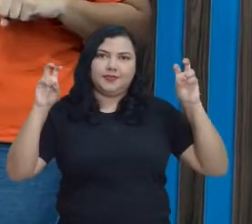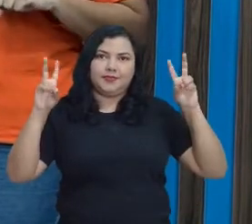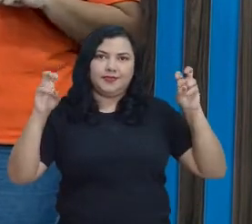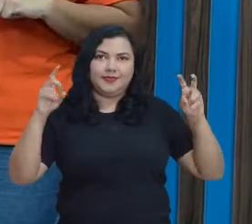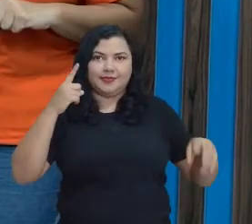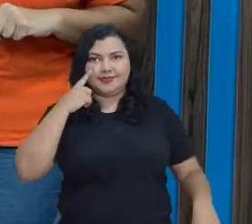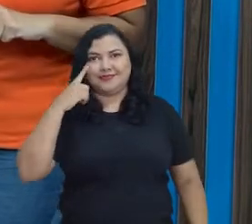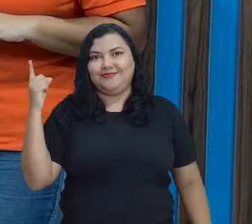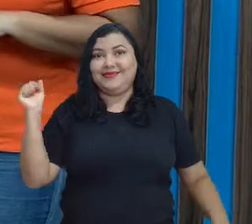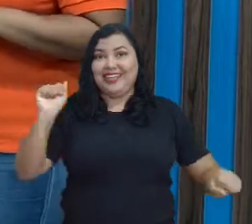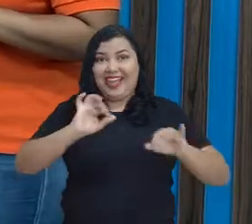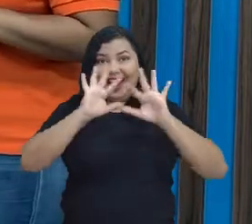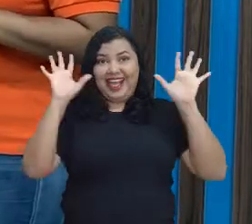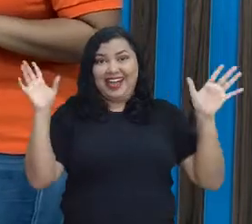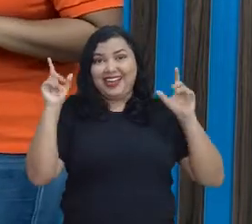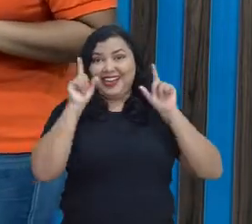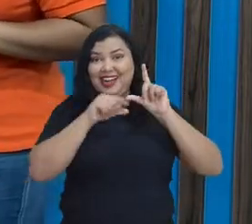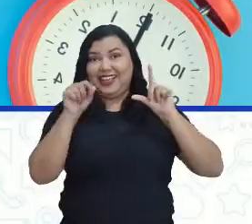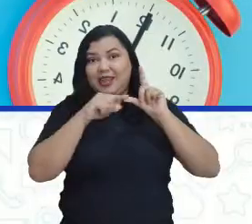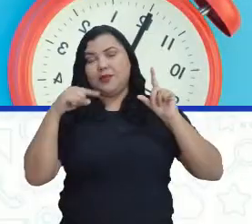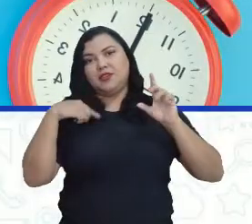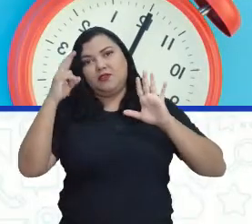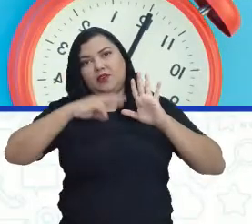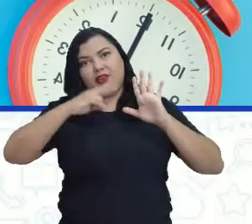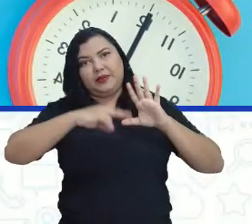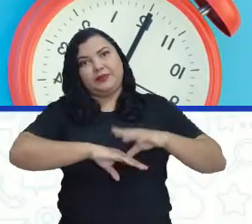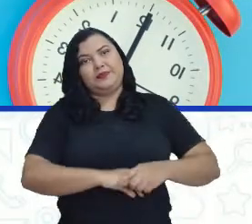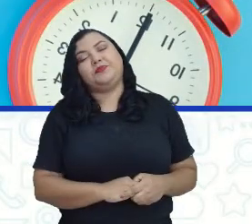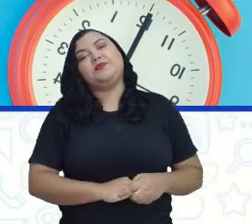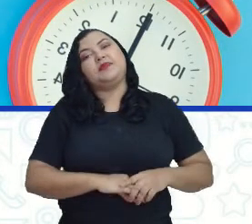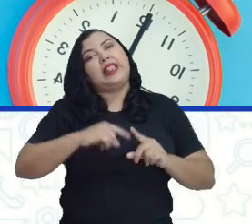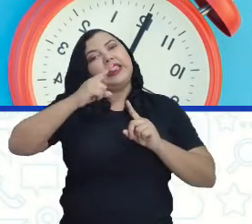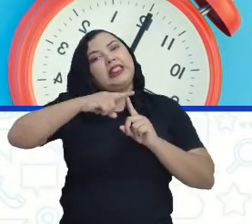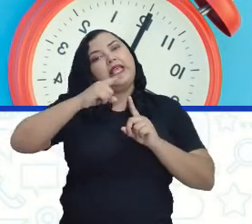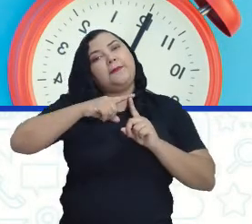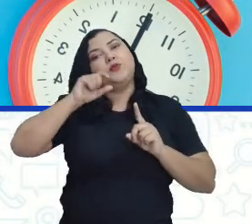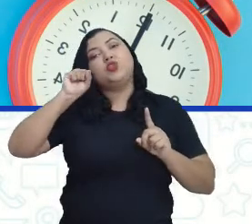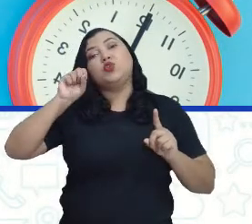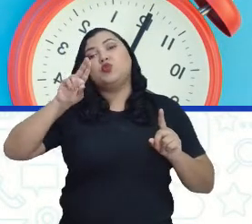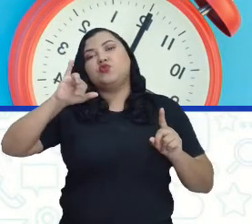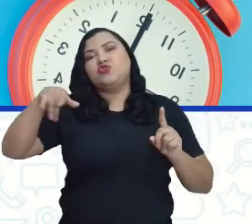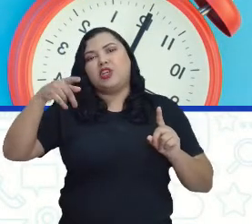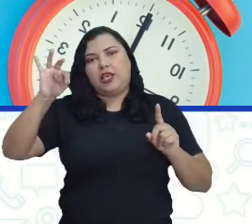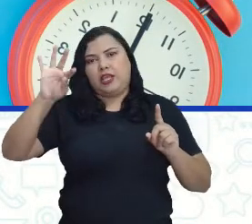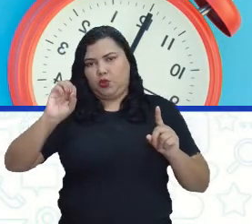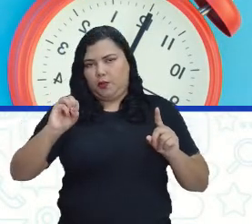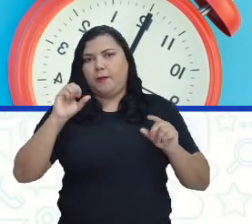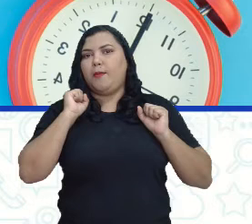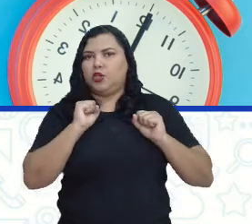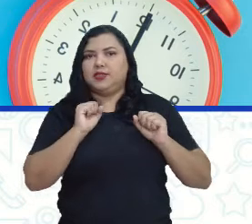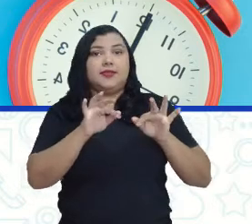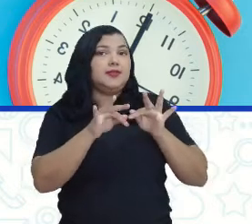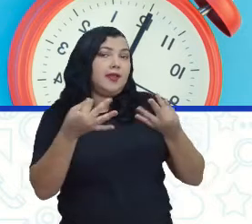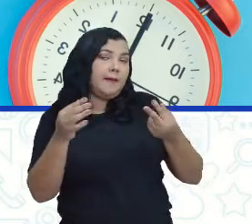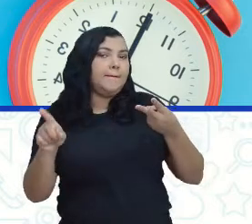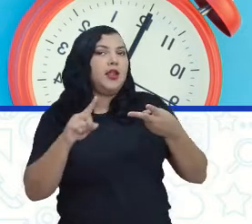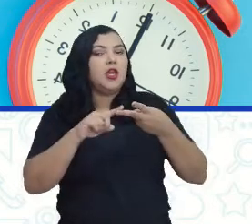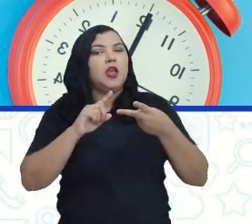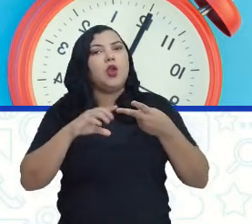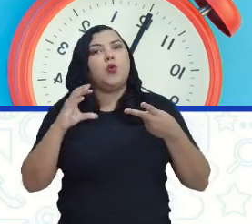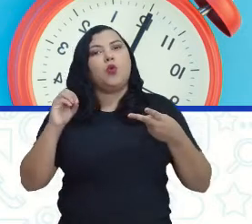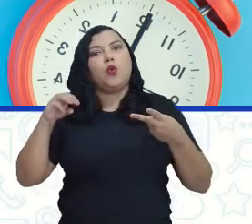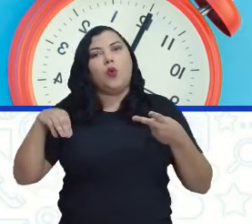letra muito clara, mas eu vou ler para vocês aqui, ó. O tipo de sujeito ele pode ser simples, composto,